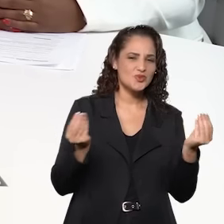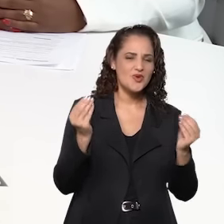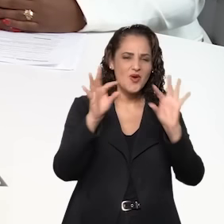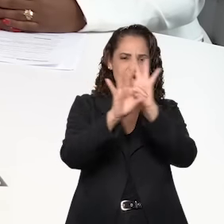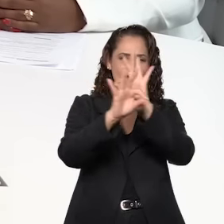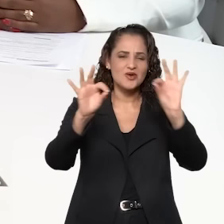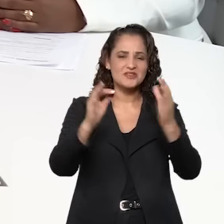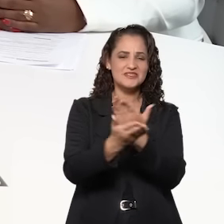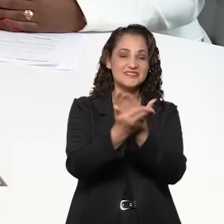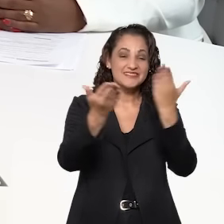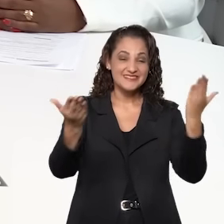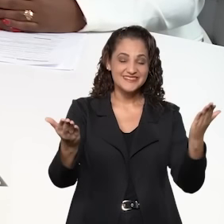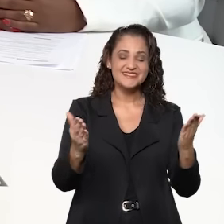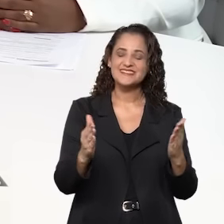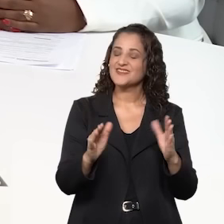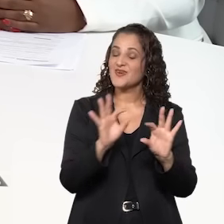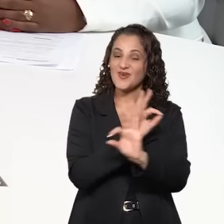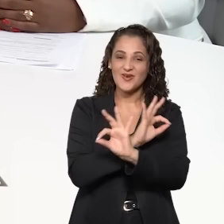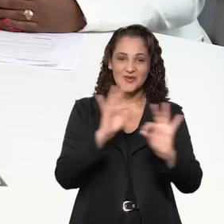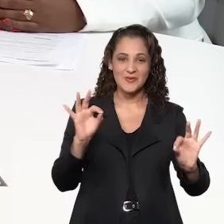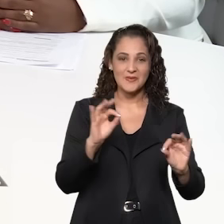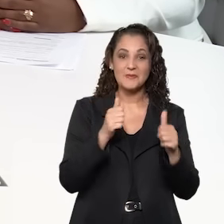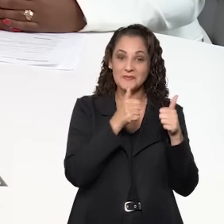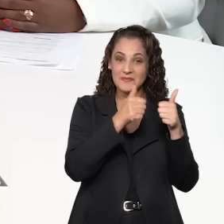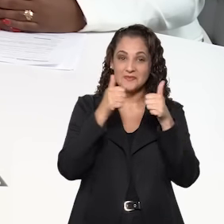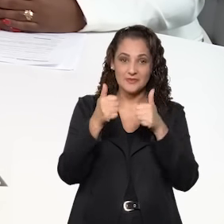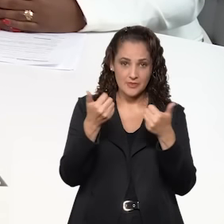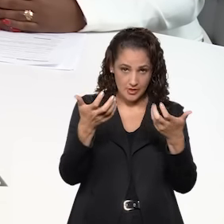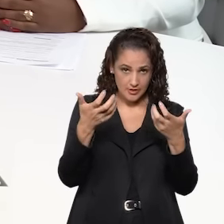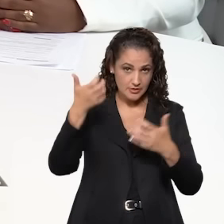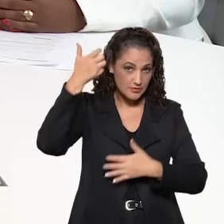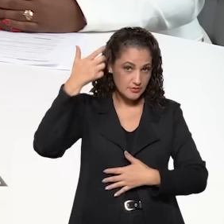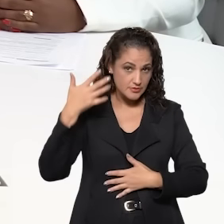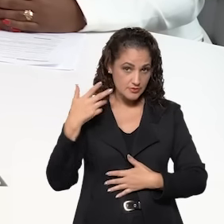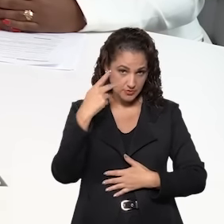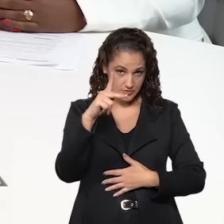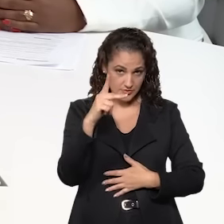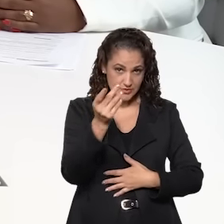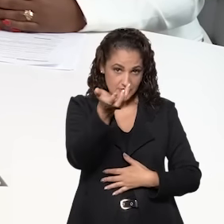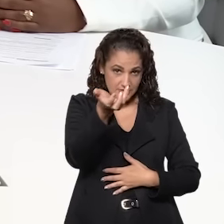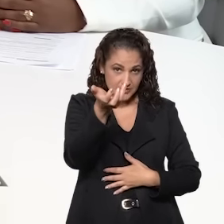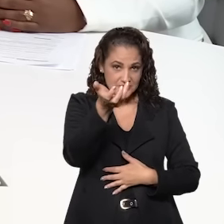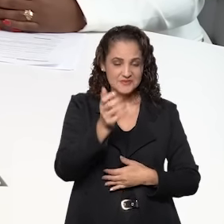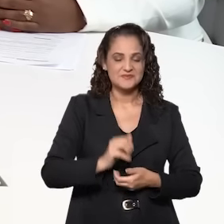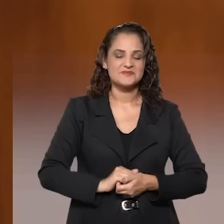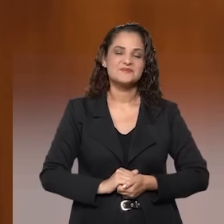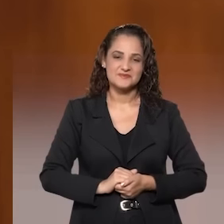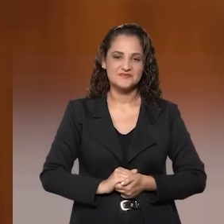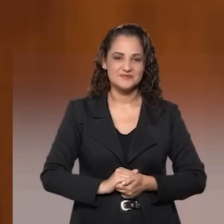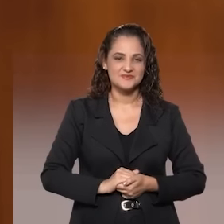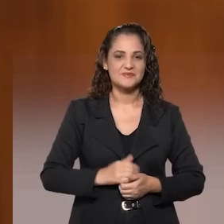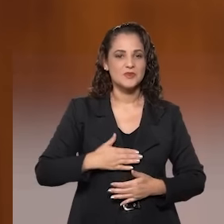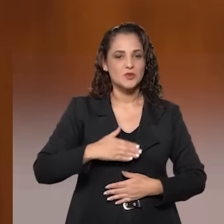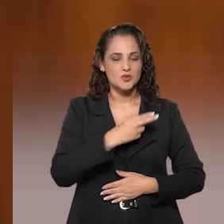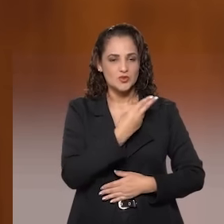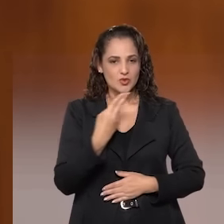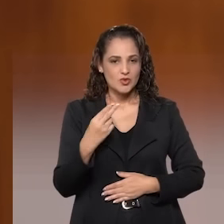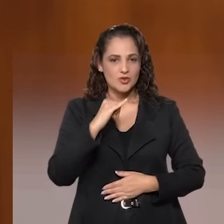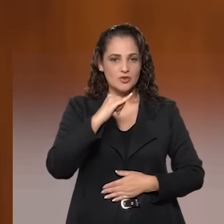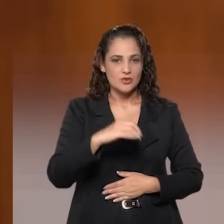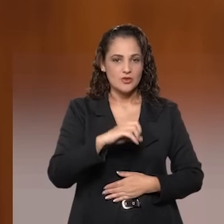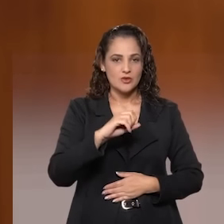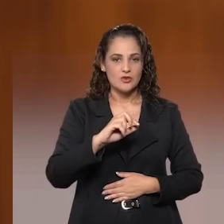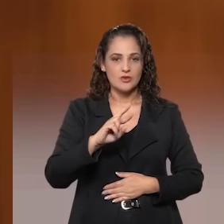vocês Tudo ótimo tudo bem também você quer fazer a sua audio autodescrição Jorgete